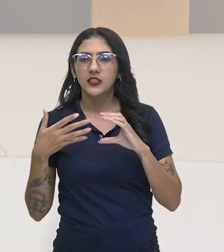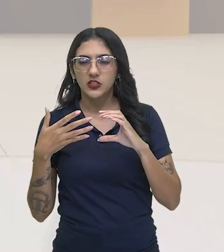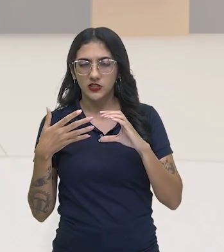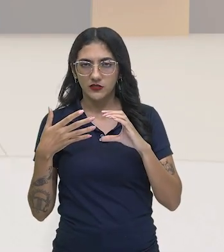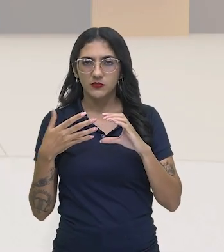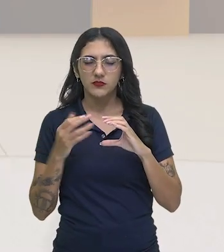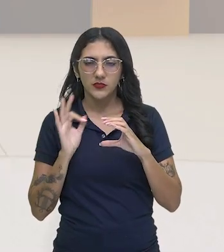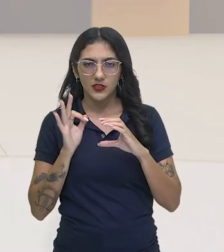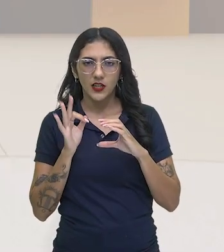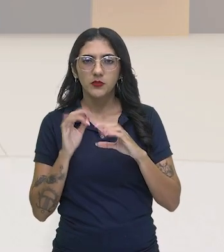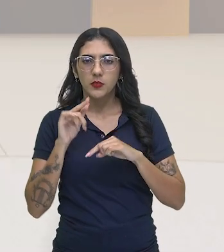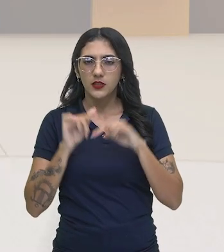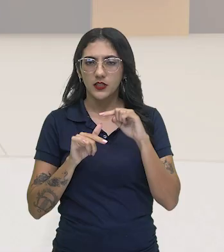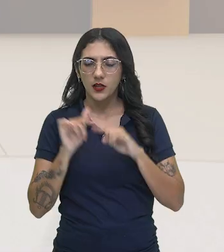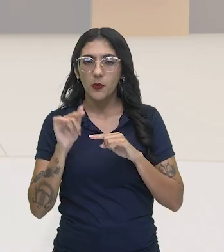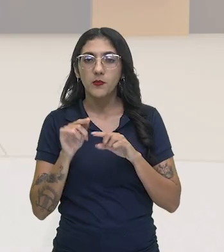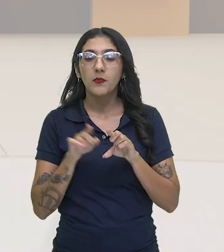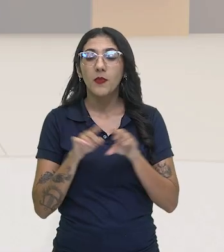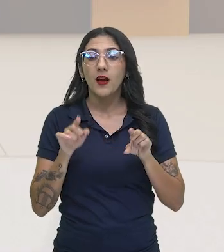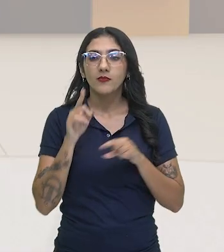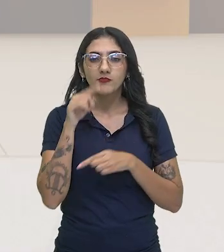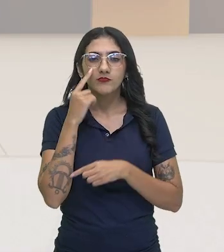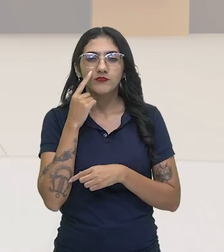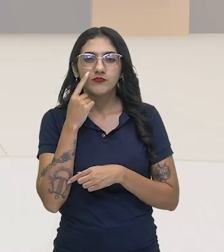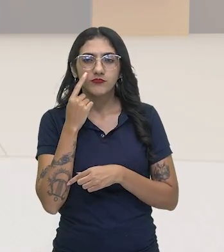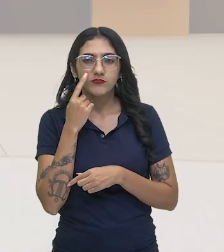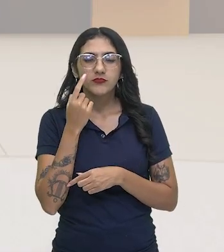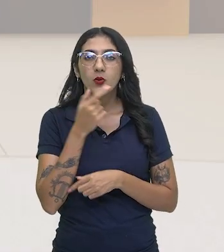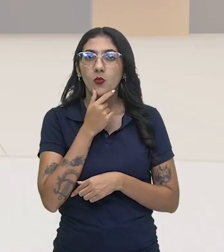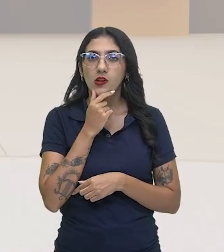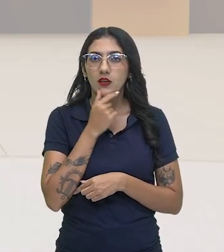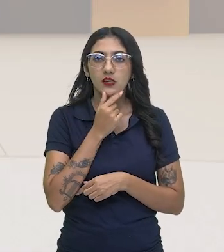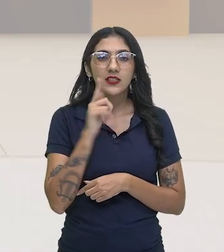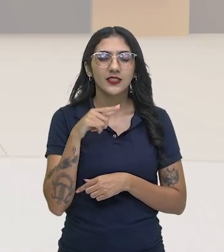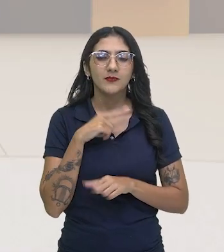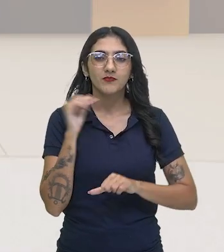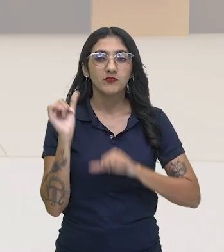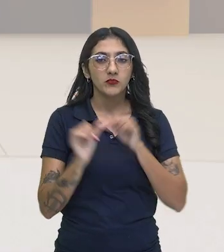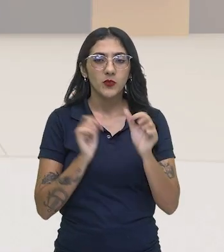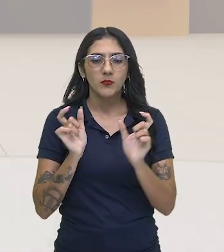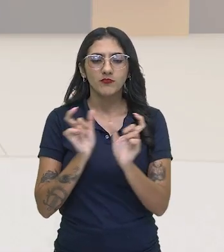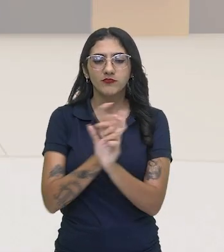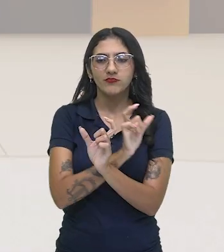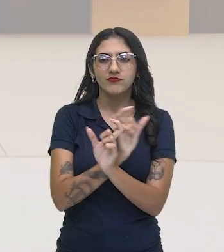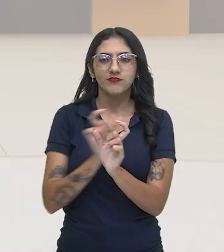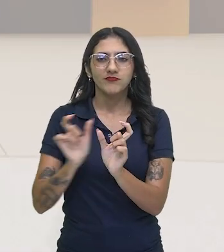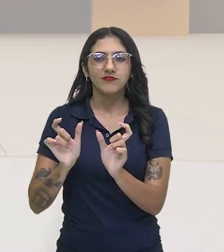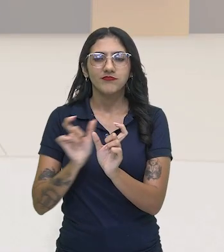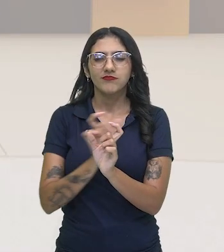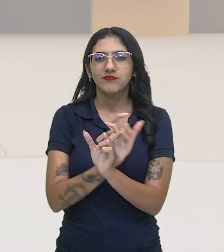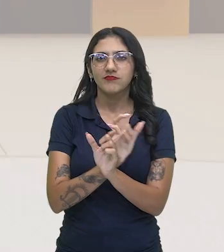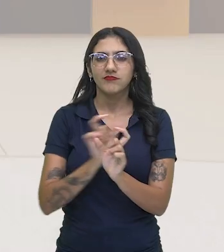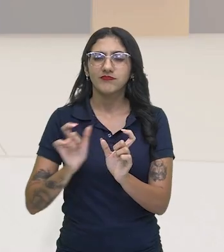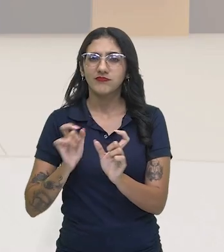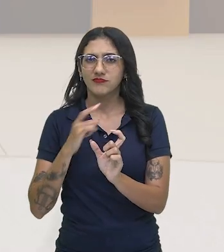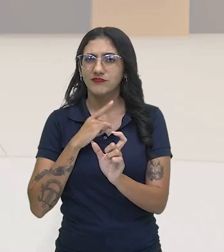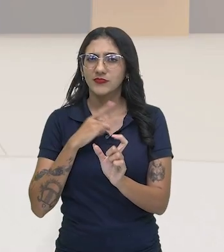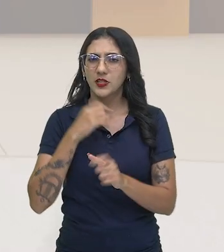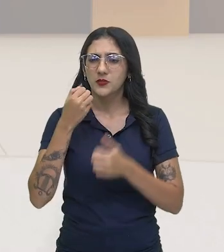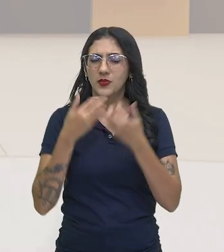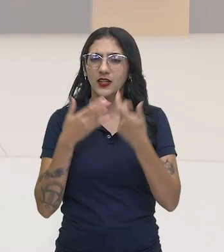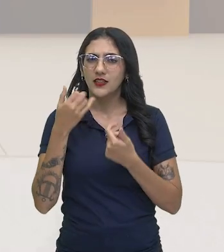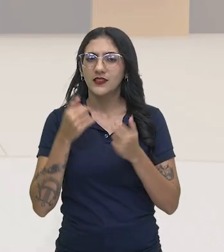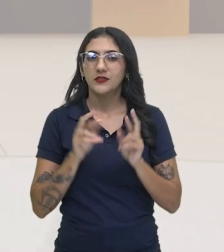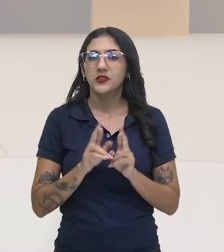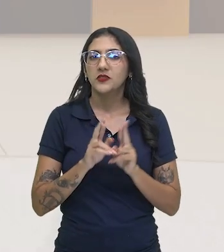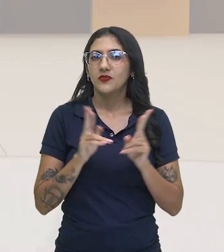especificação. No inglês, há uma troca aí, né, professora? Isso Primeiro mesmo. Vem adjetivo e depois o substantivo. Deve ter uma explicação mais técnica. Só que aí